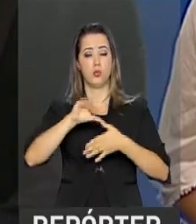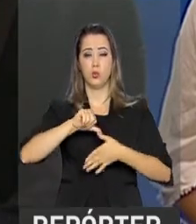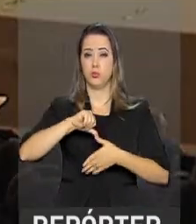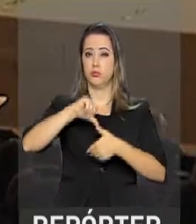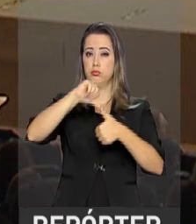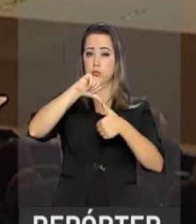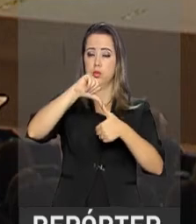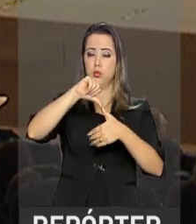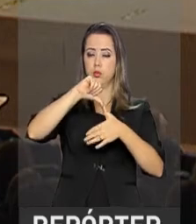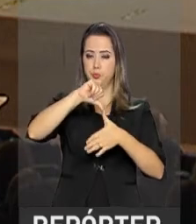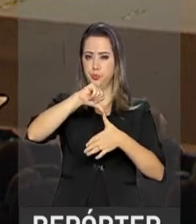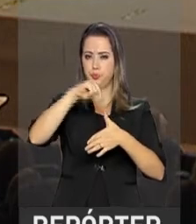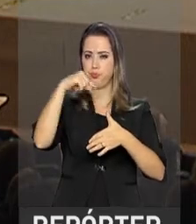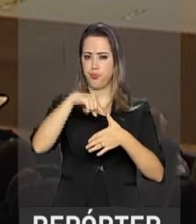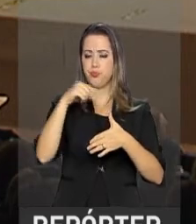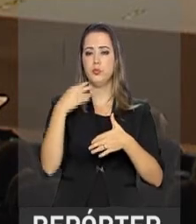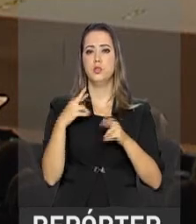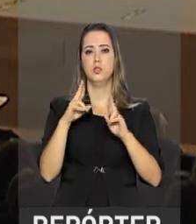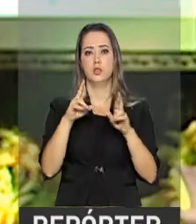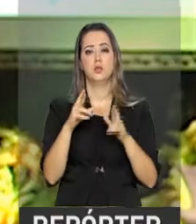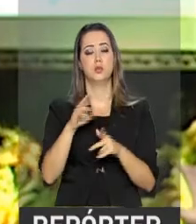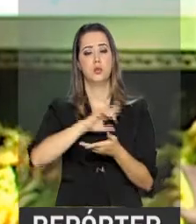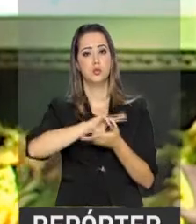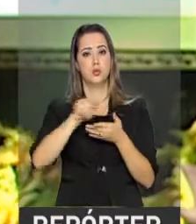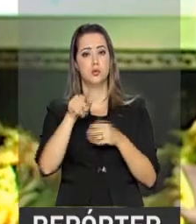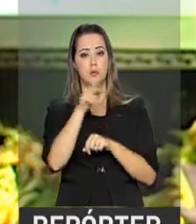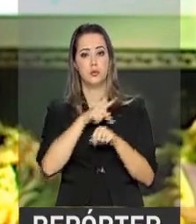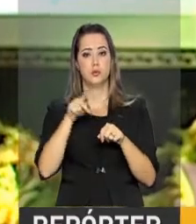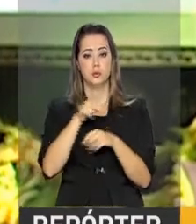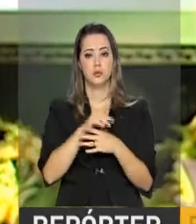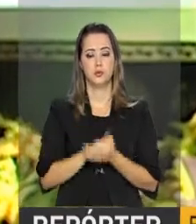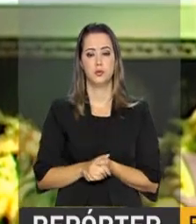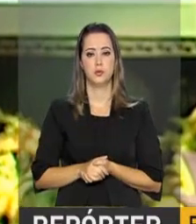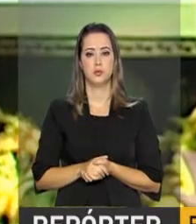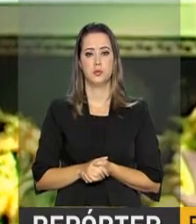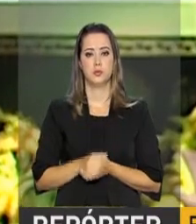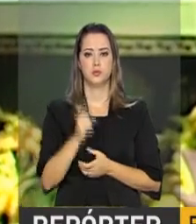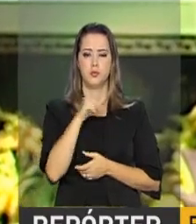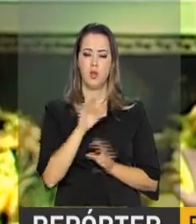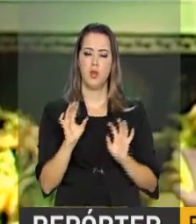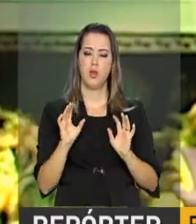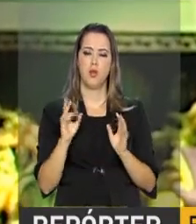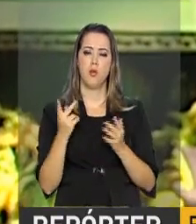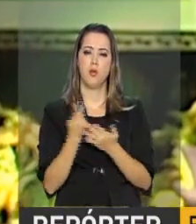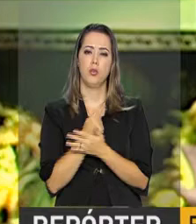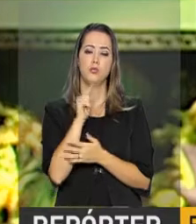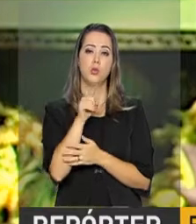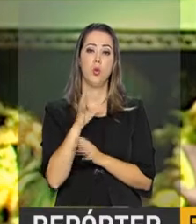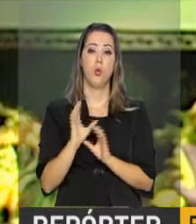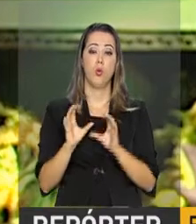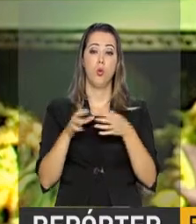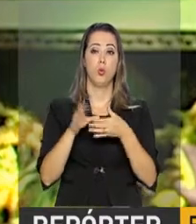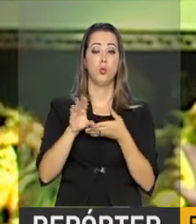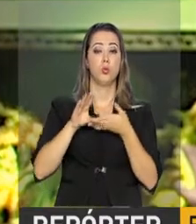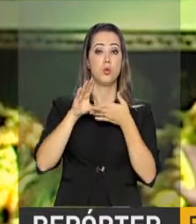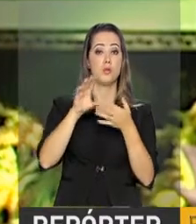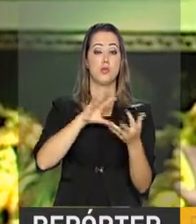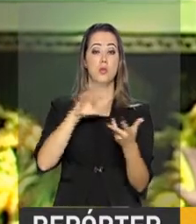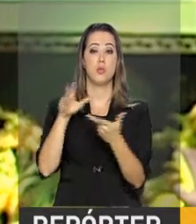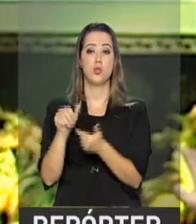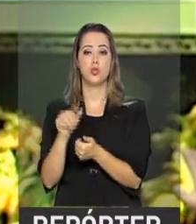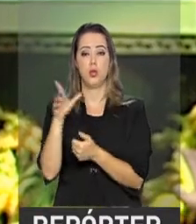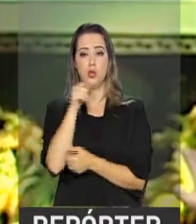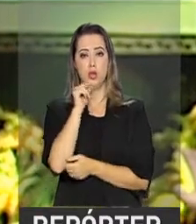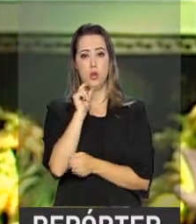40 mil representantes de 170 países fórum mundial da água é um evento que o conselho mundial da água junto com um